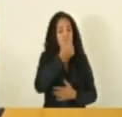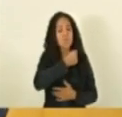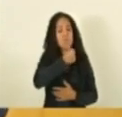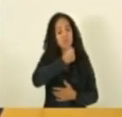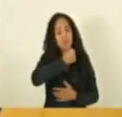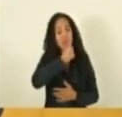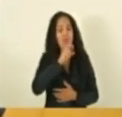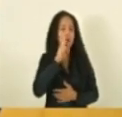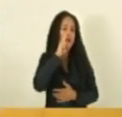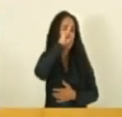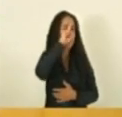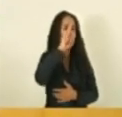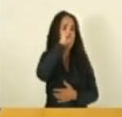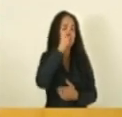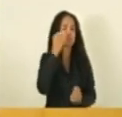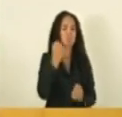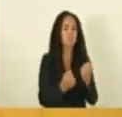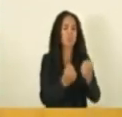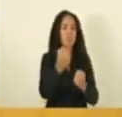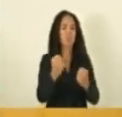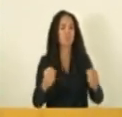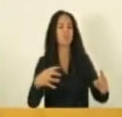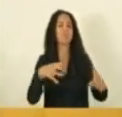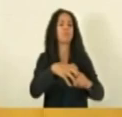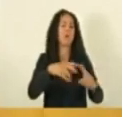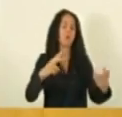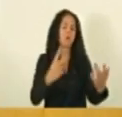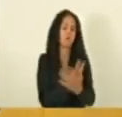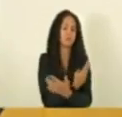até risco para o motorista. Então, o